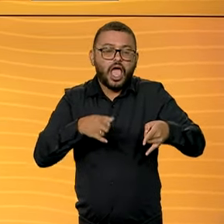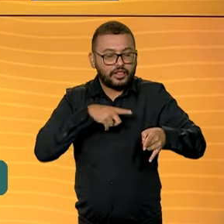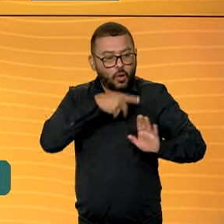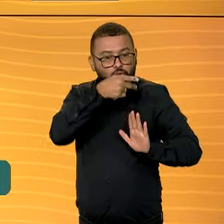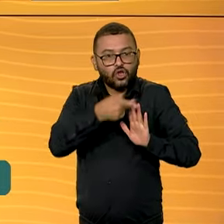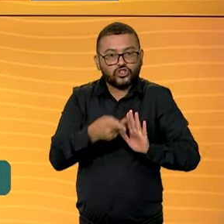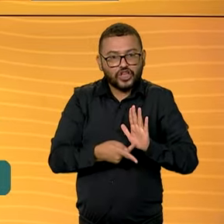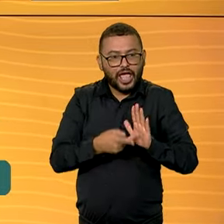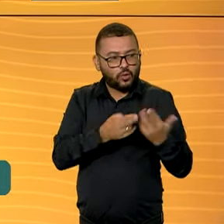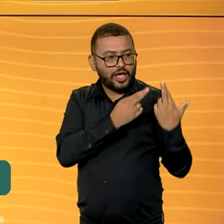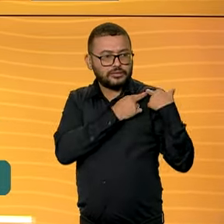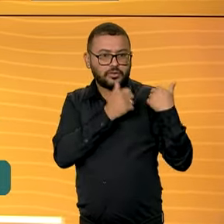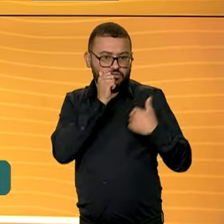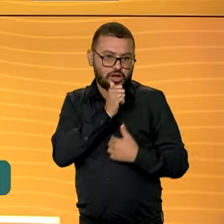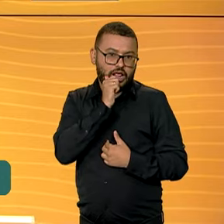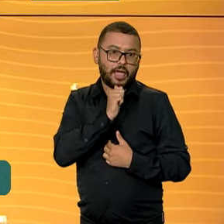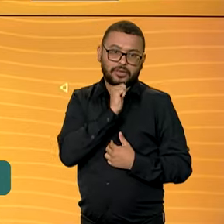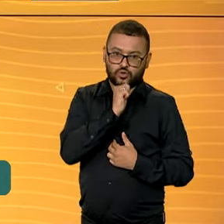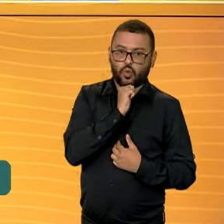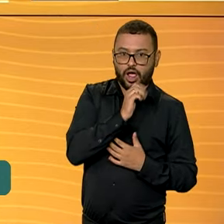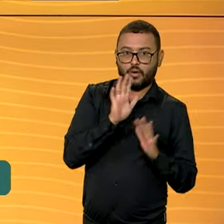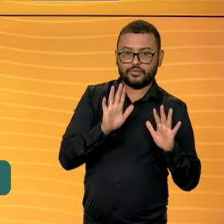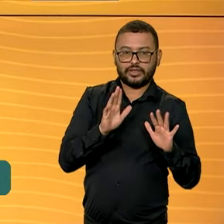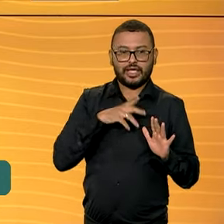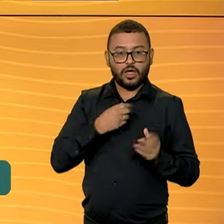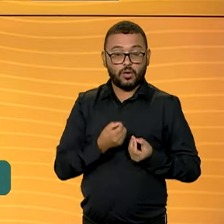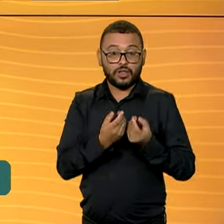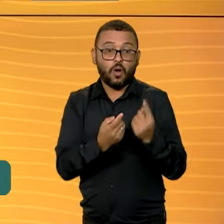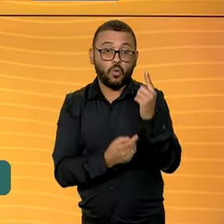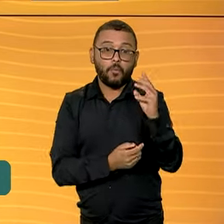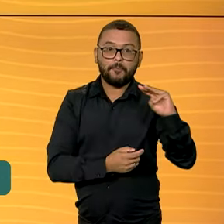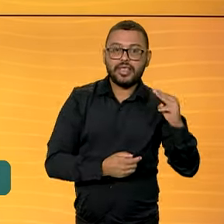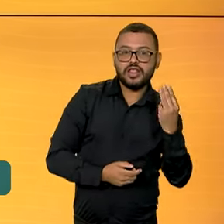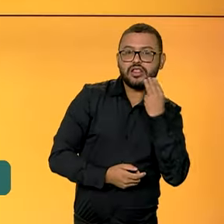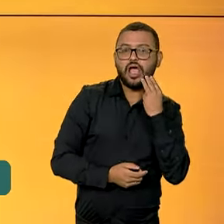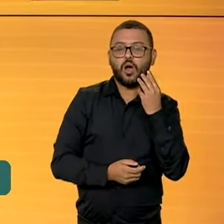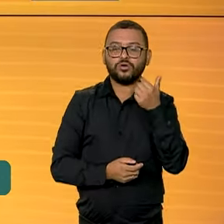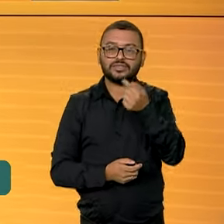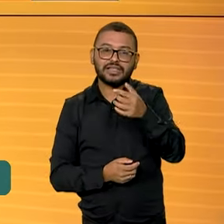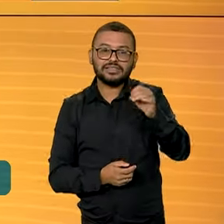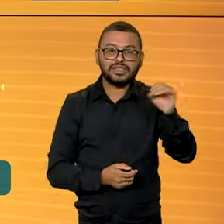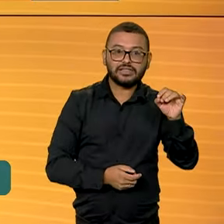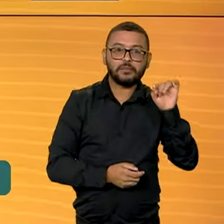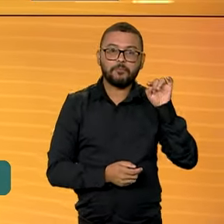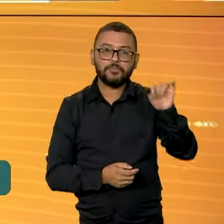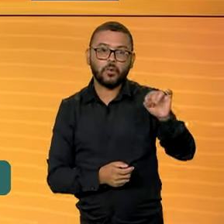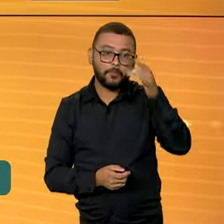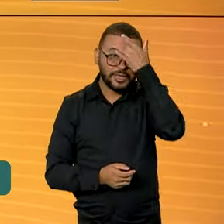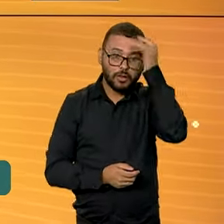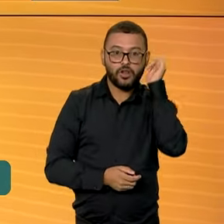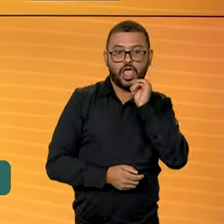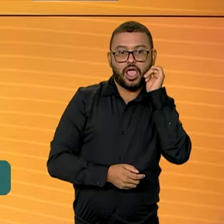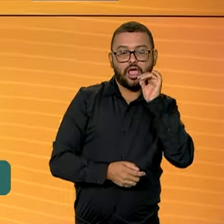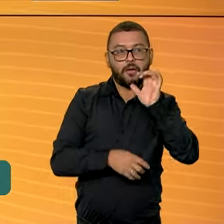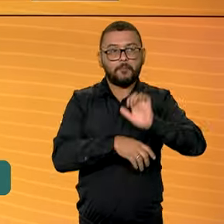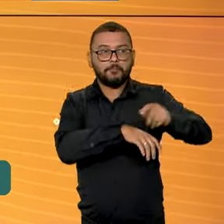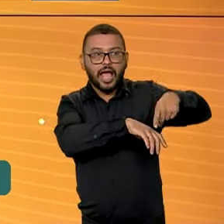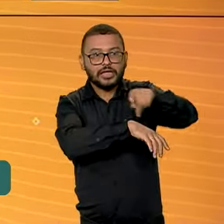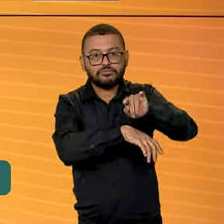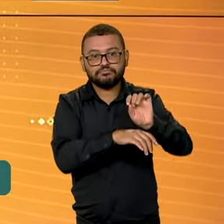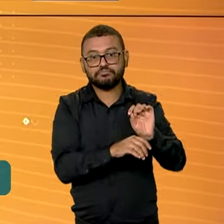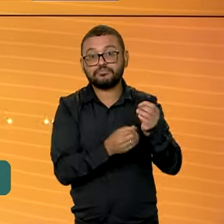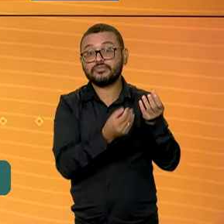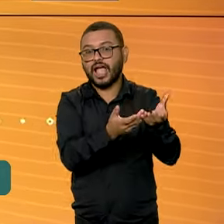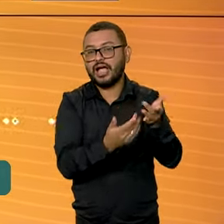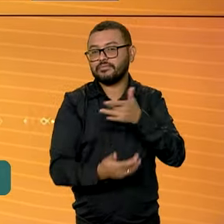programa Dignidade Menstrual já beneficiou mais de 1 milhão e 700 mil pessoas em todas as regiões do país. É